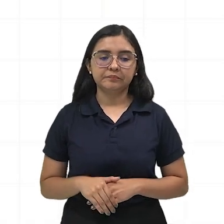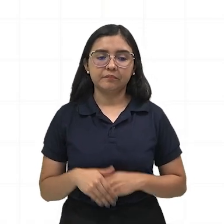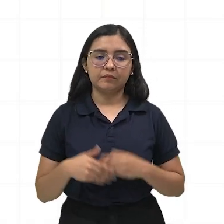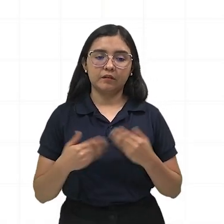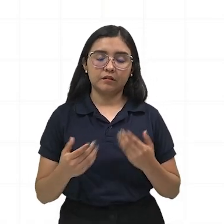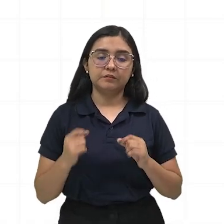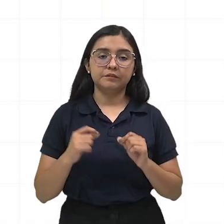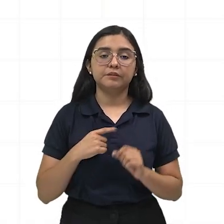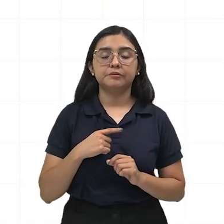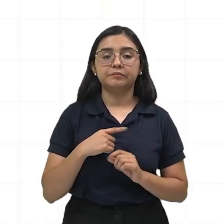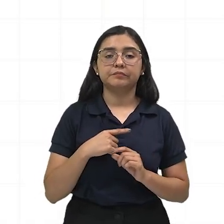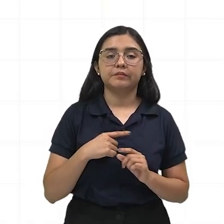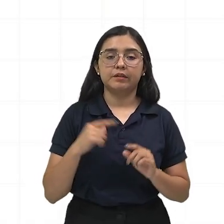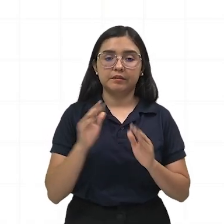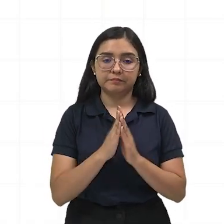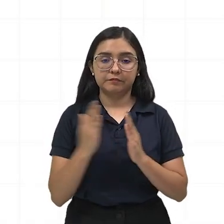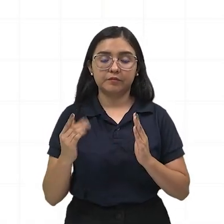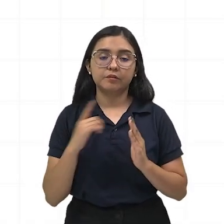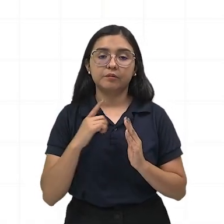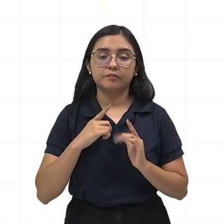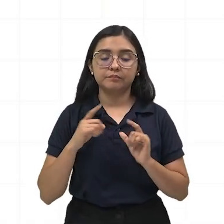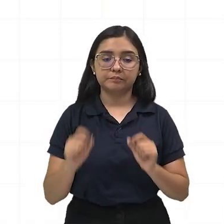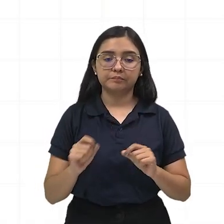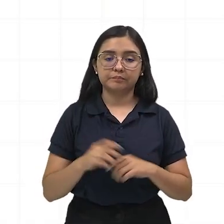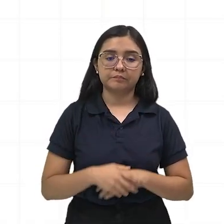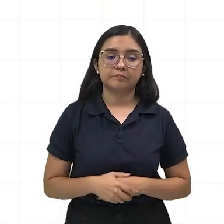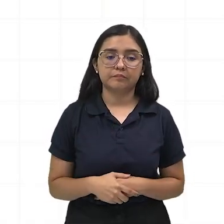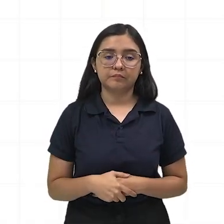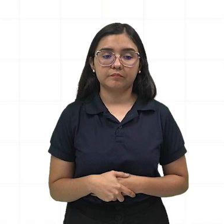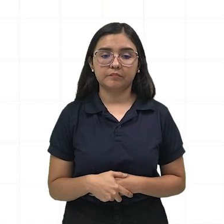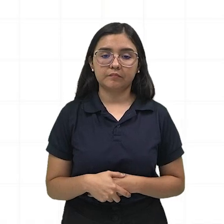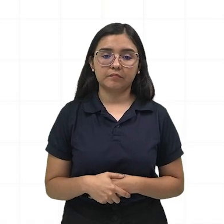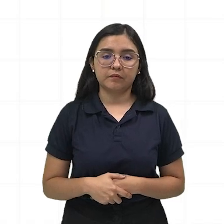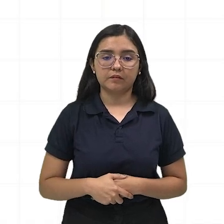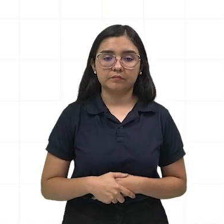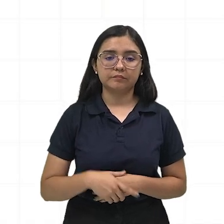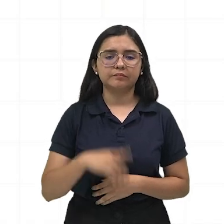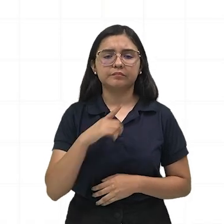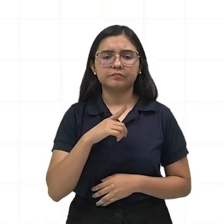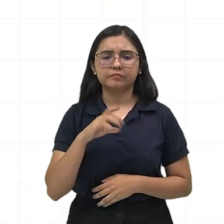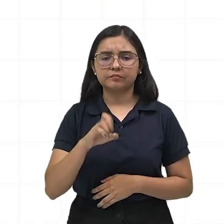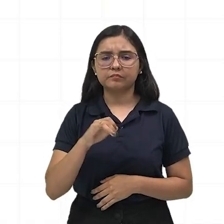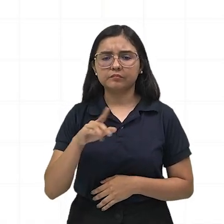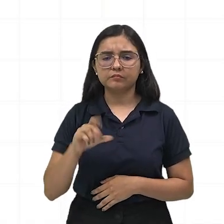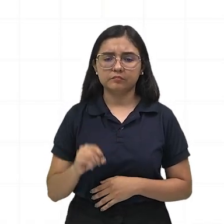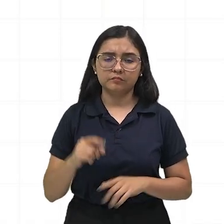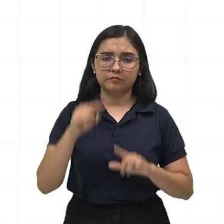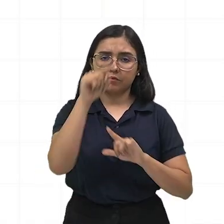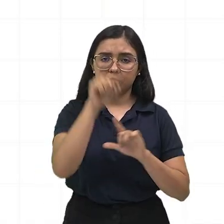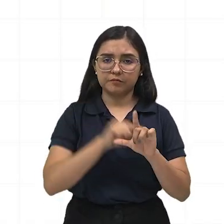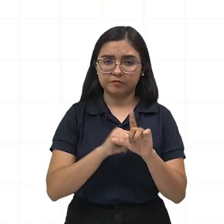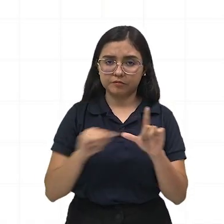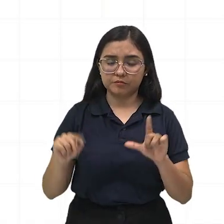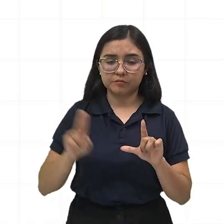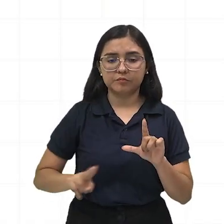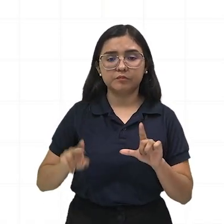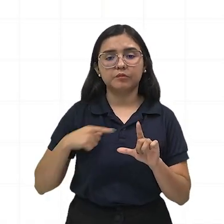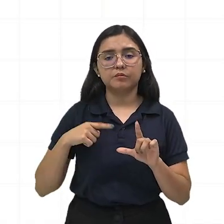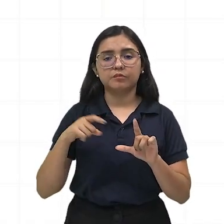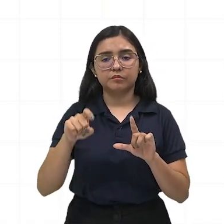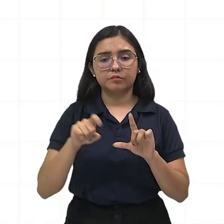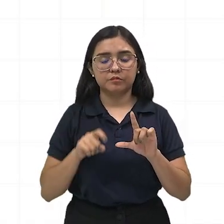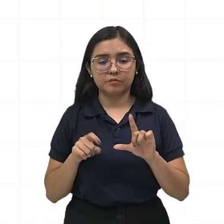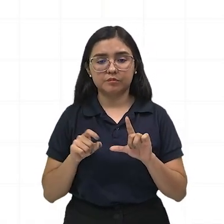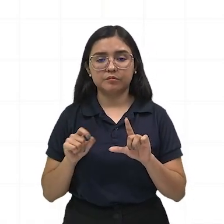reflexão, e aí nós vimos aqui, tem que ter um eixo de reflexão. Nós estamos falando do plano cartesiano, veremos esse eixo